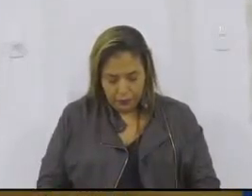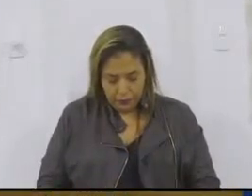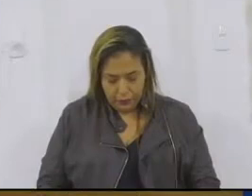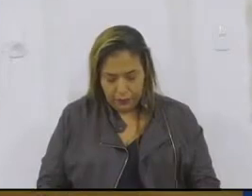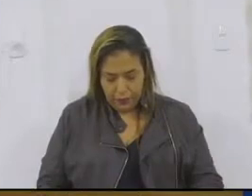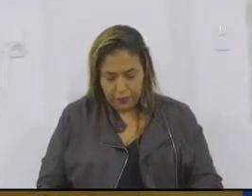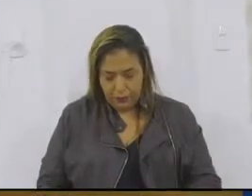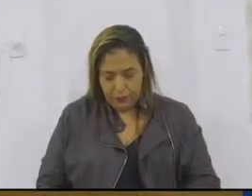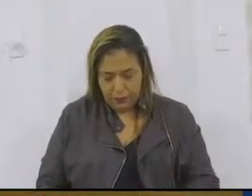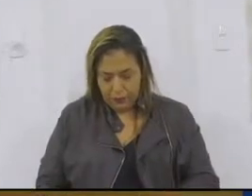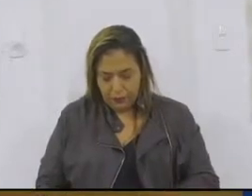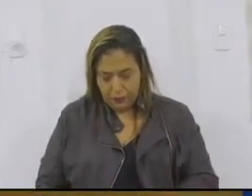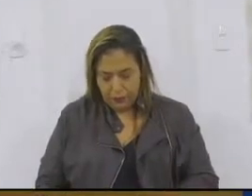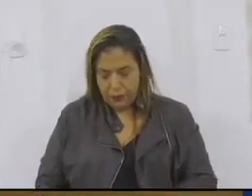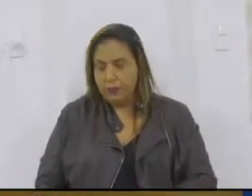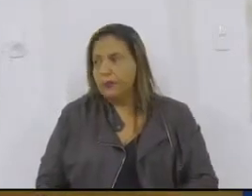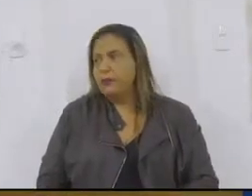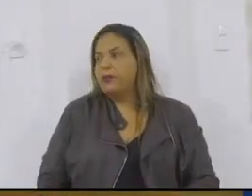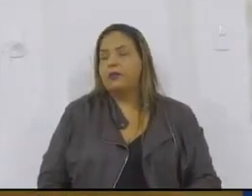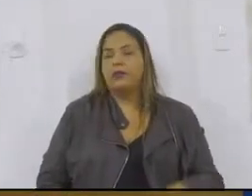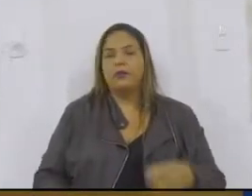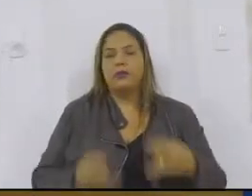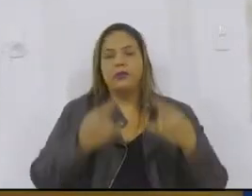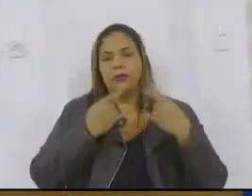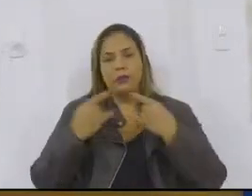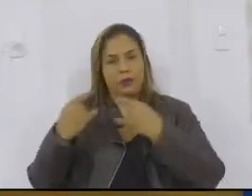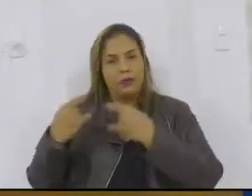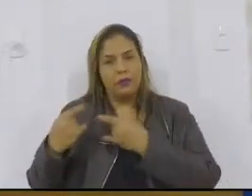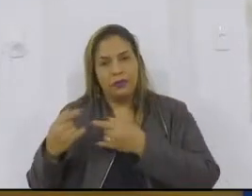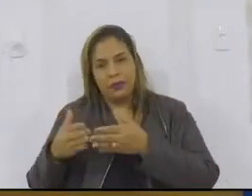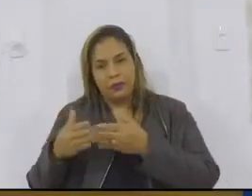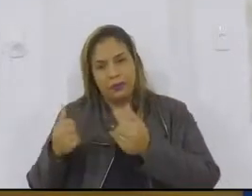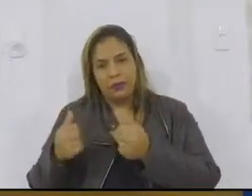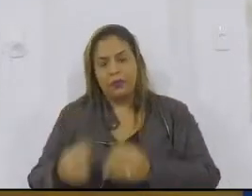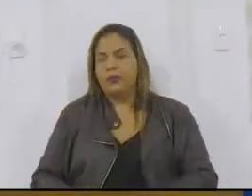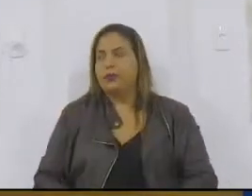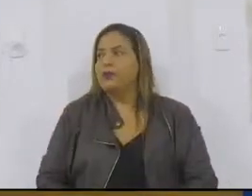Só para os demais vereadores, peço licença para me tirar a máscara.